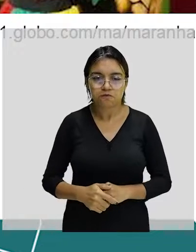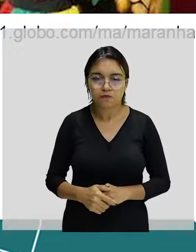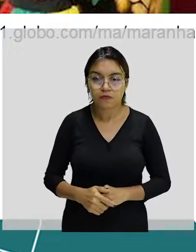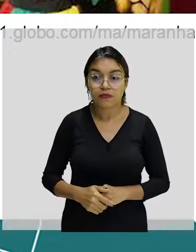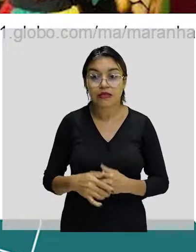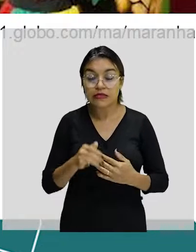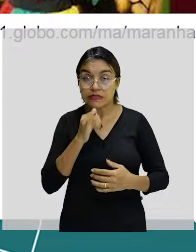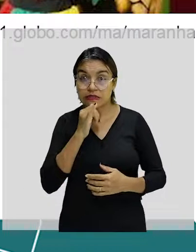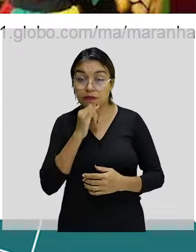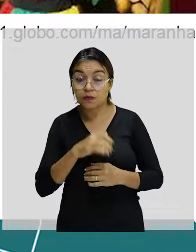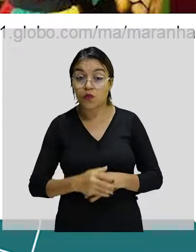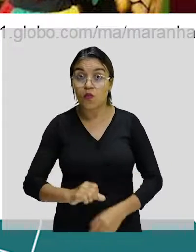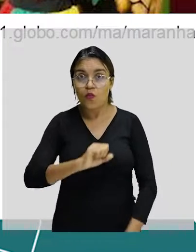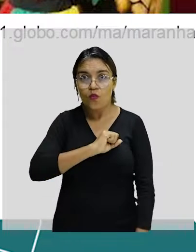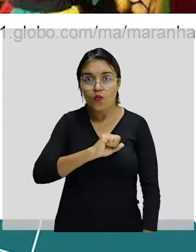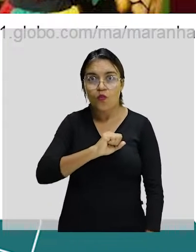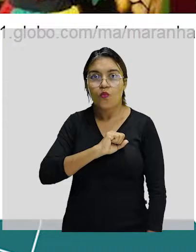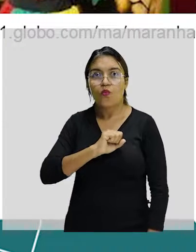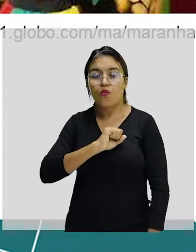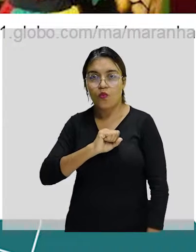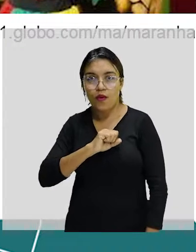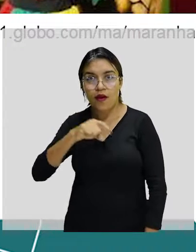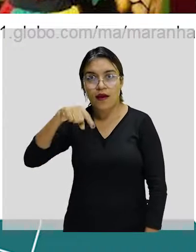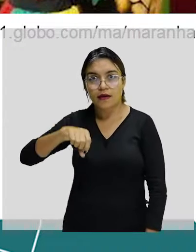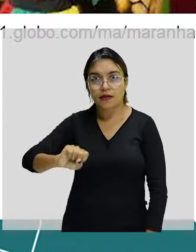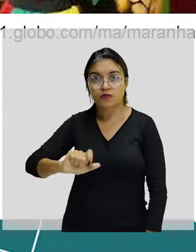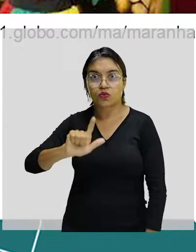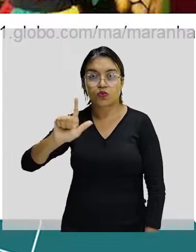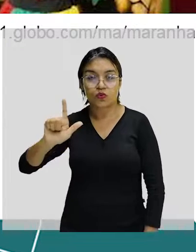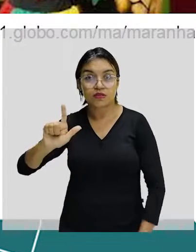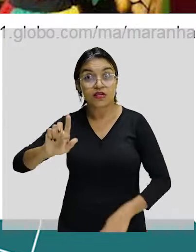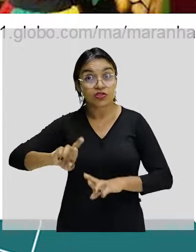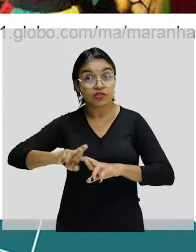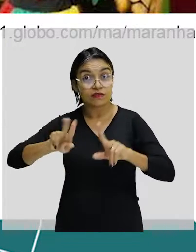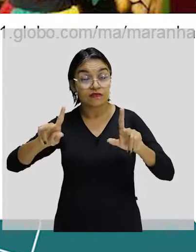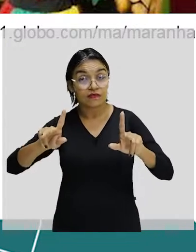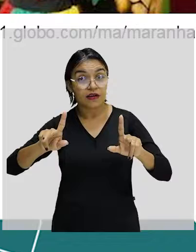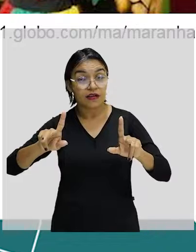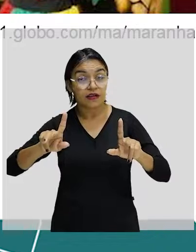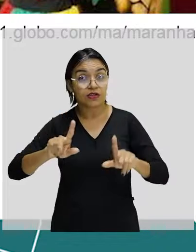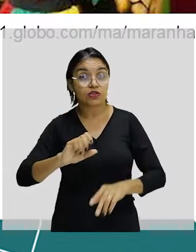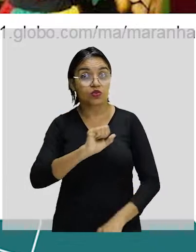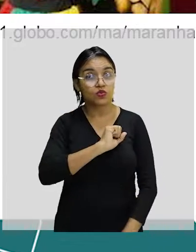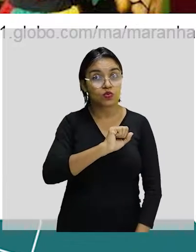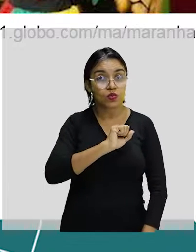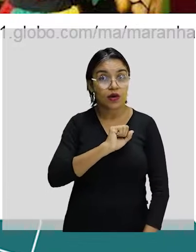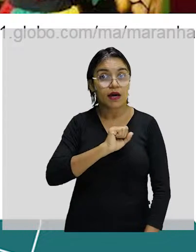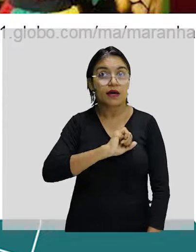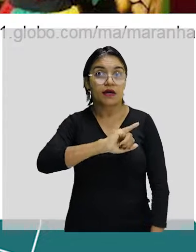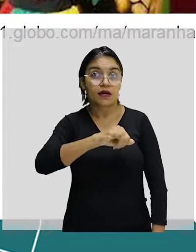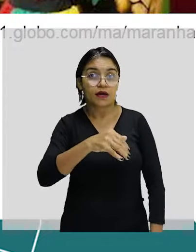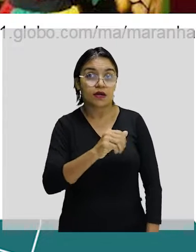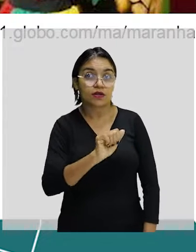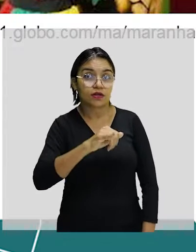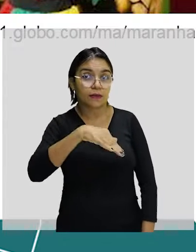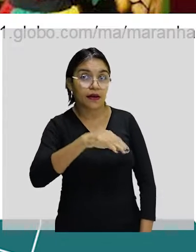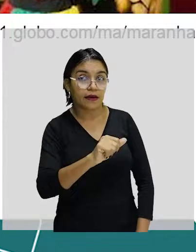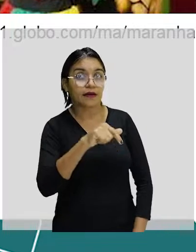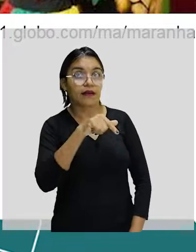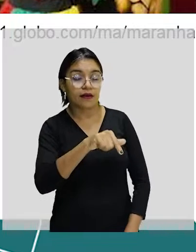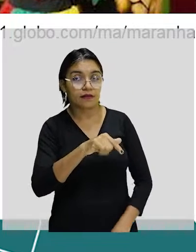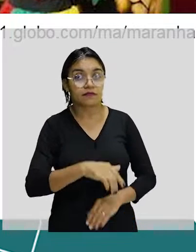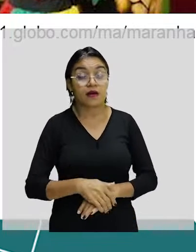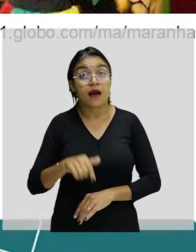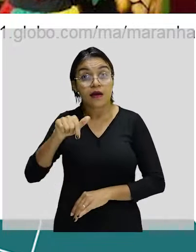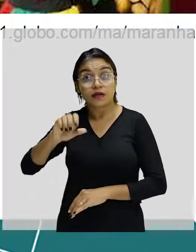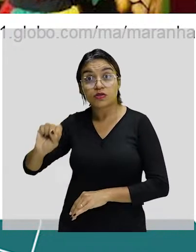é tocado em São Luís, ele é diferente do reggae da Jamaica. O reggae tocado aqui e que se populariza em São